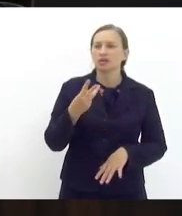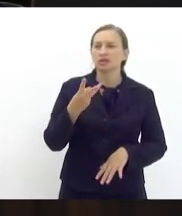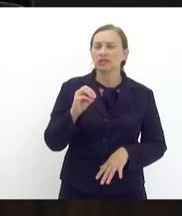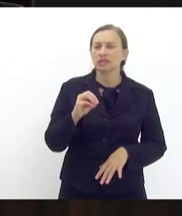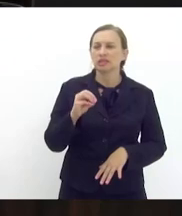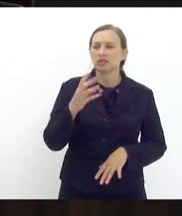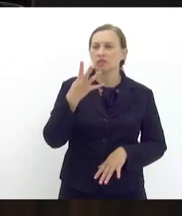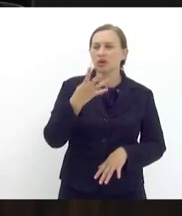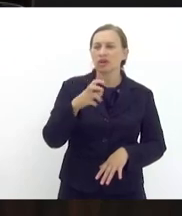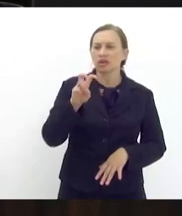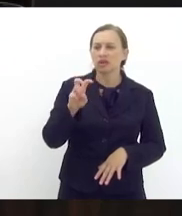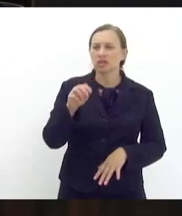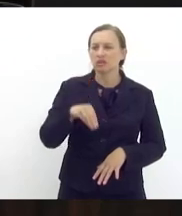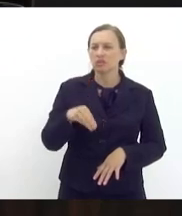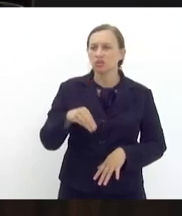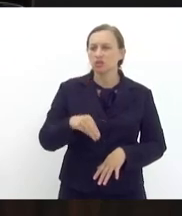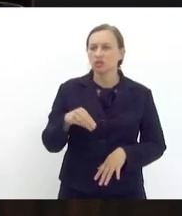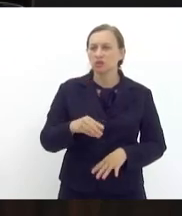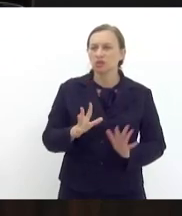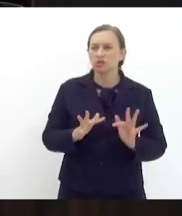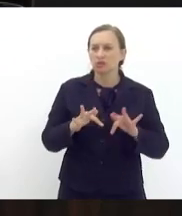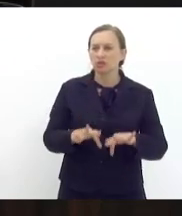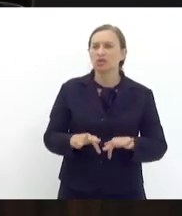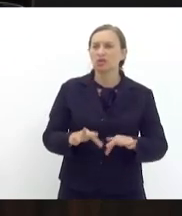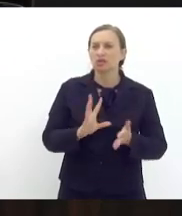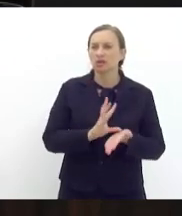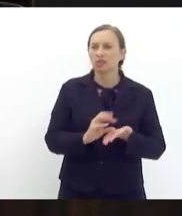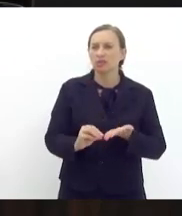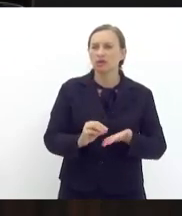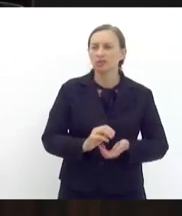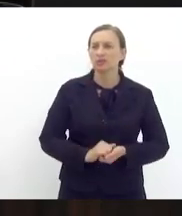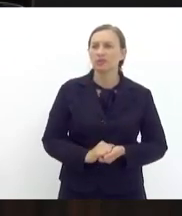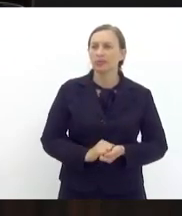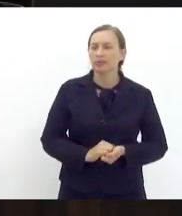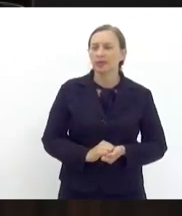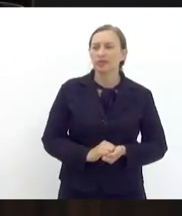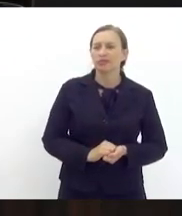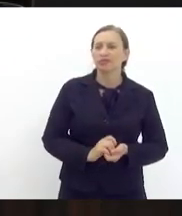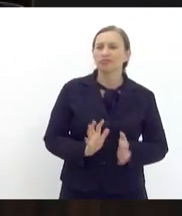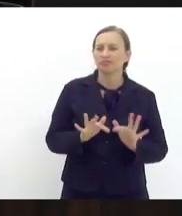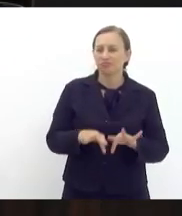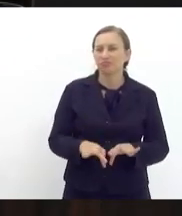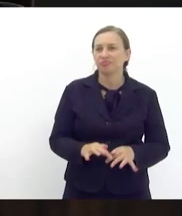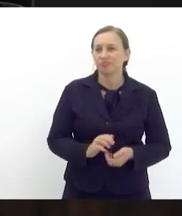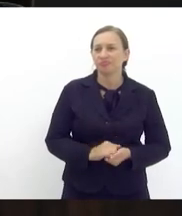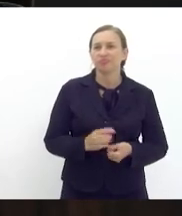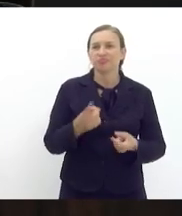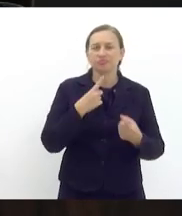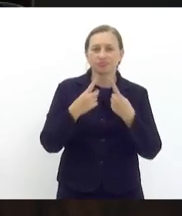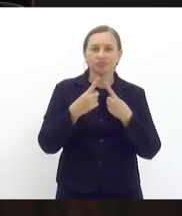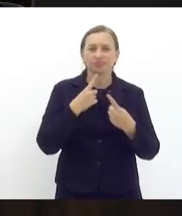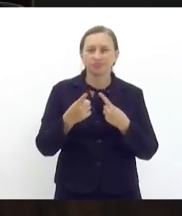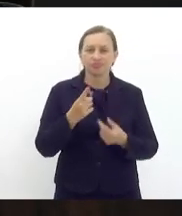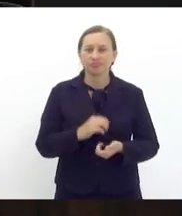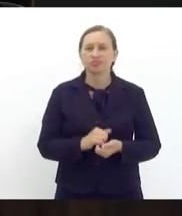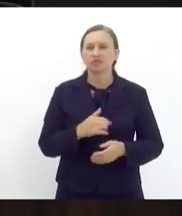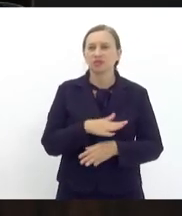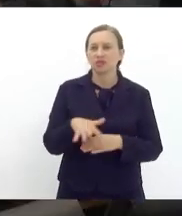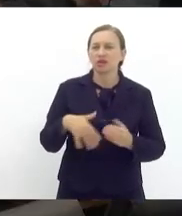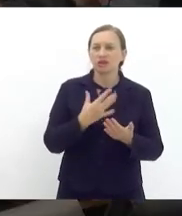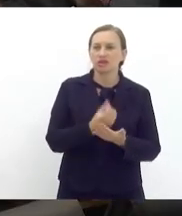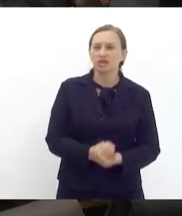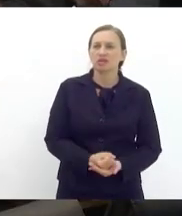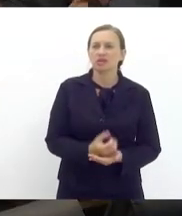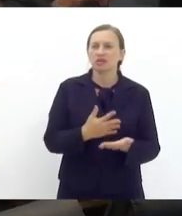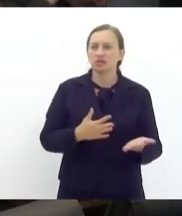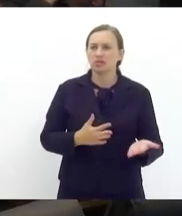45 minutos para que a gente conclua a pauta e encerre as discussões pessoas que aprovam como